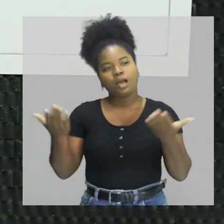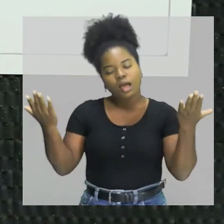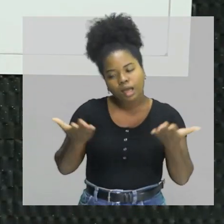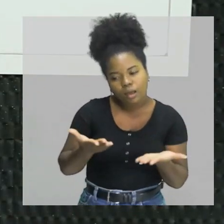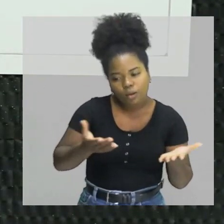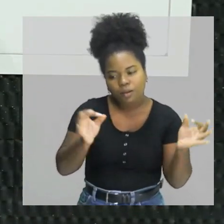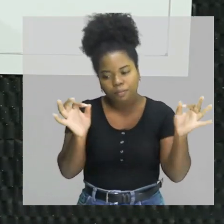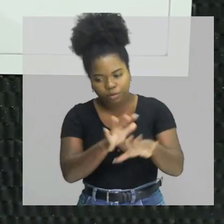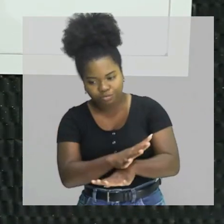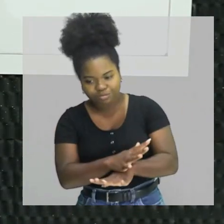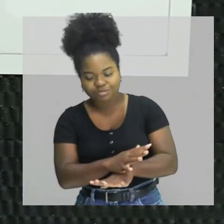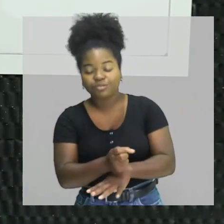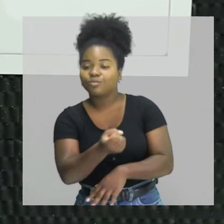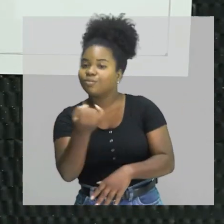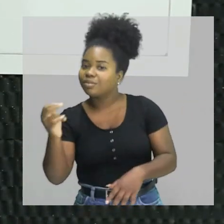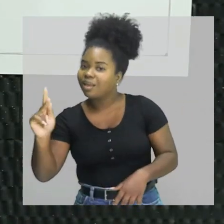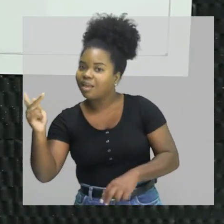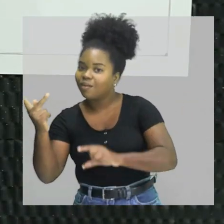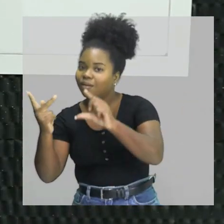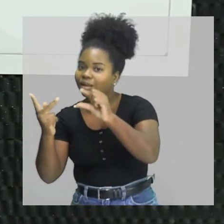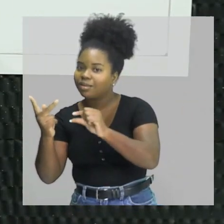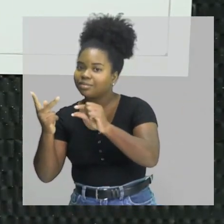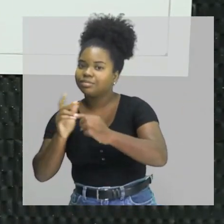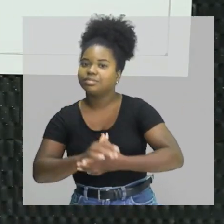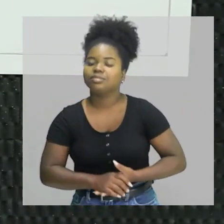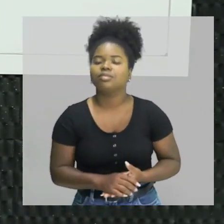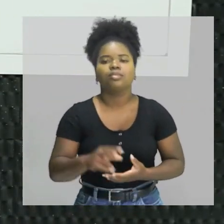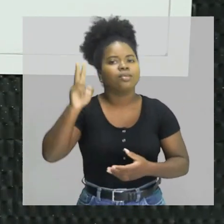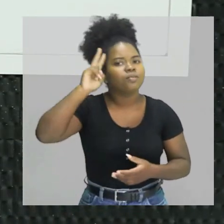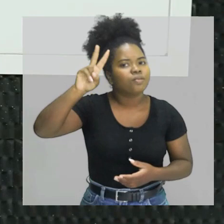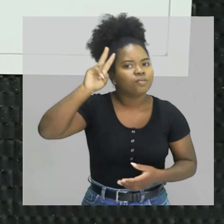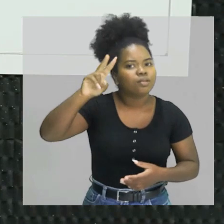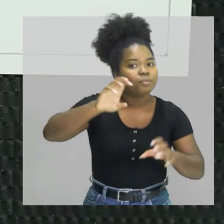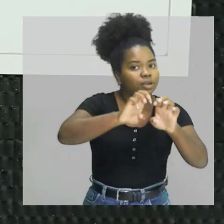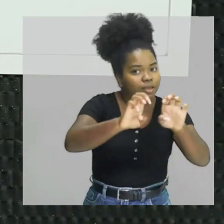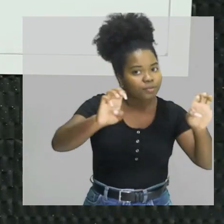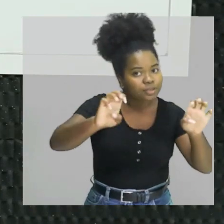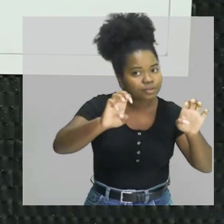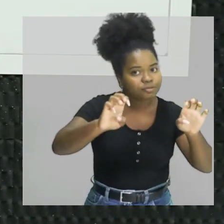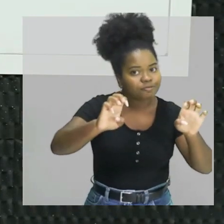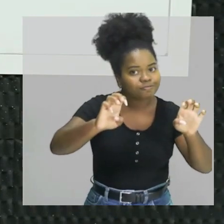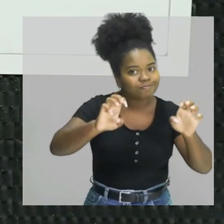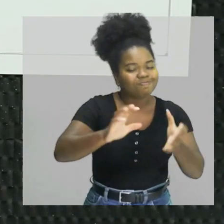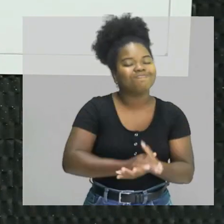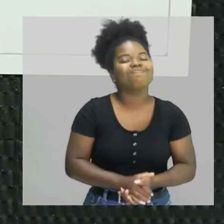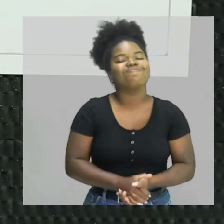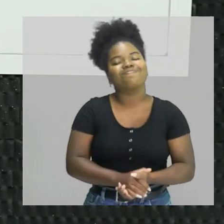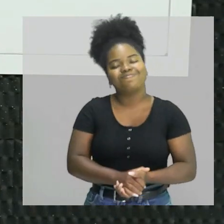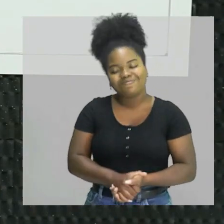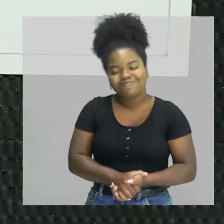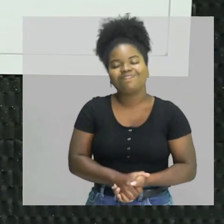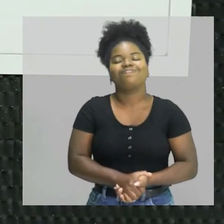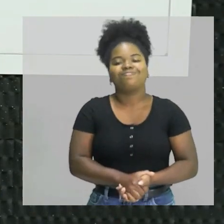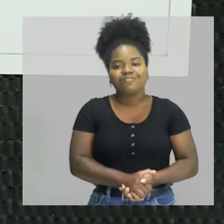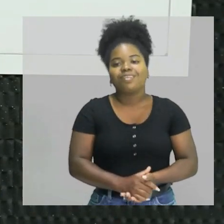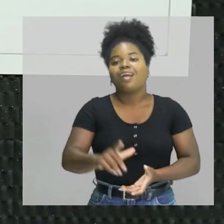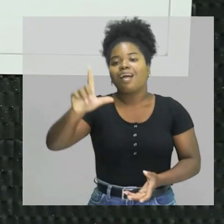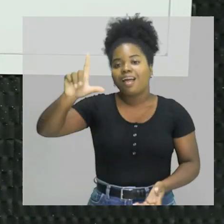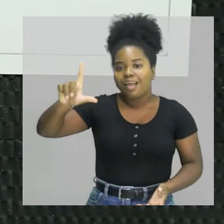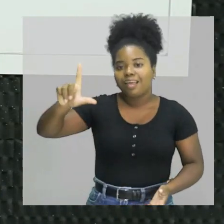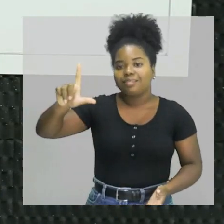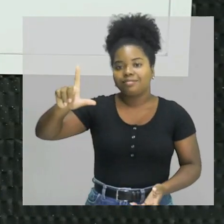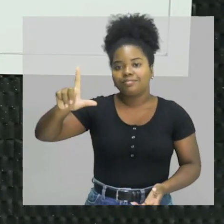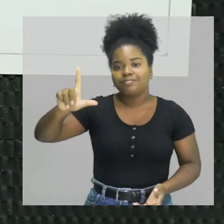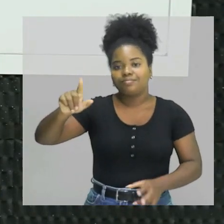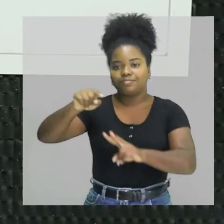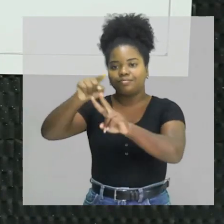esse carinha bem aqui, ó. Aí lembra qual é a fórmula da altura do triângulo equilátero? L raiz de